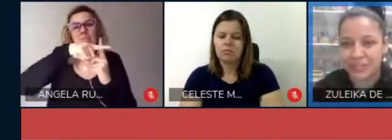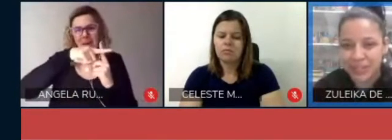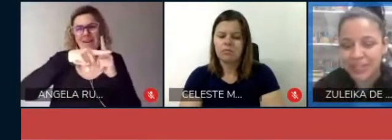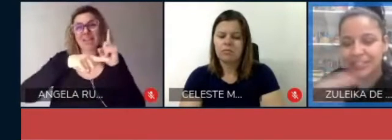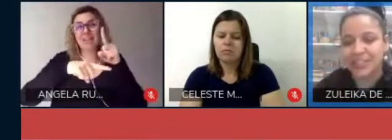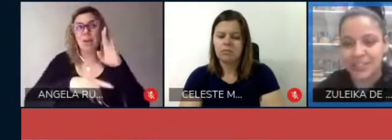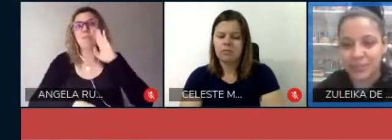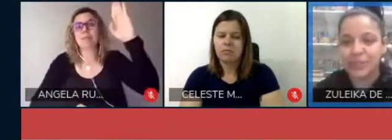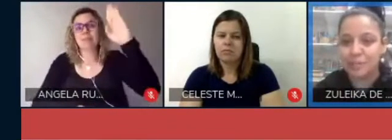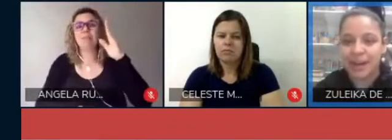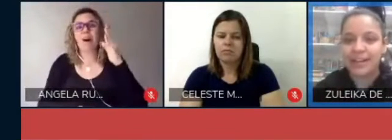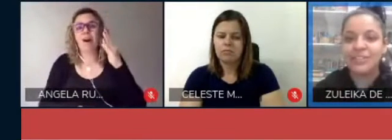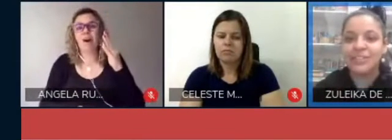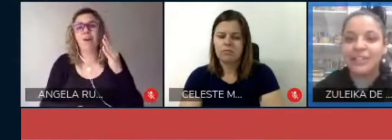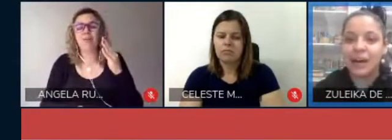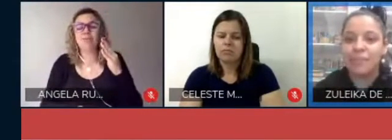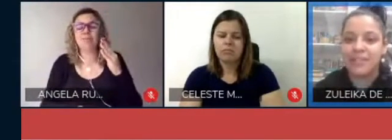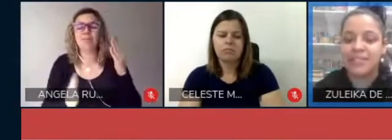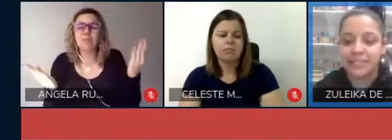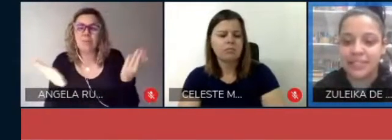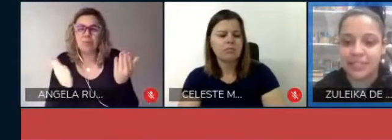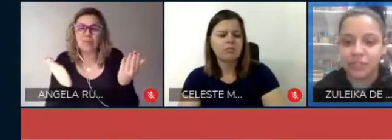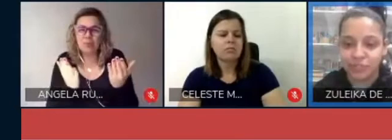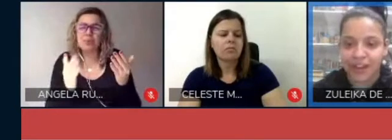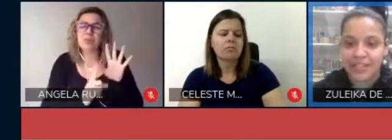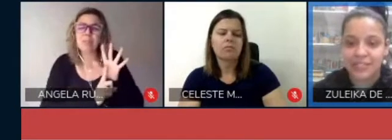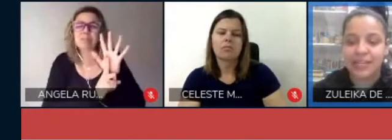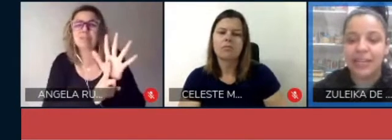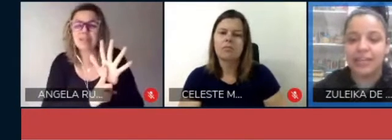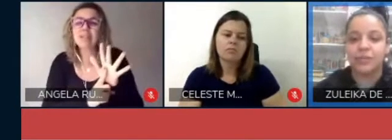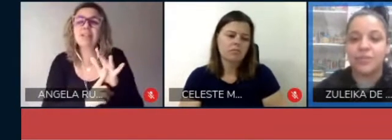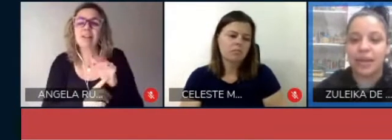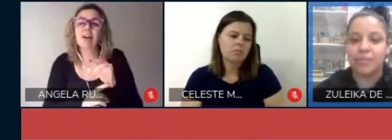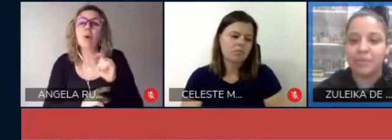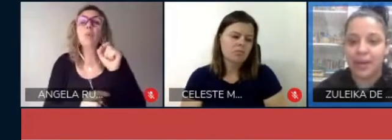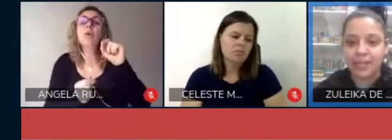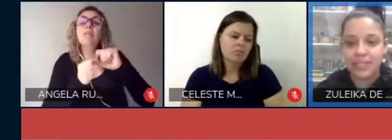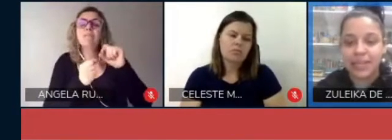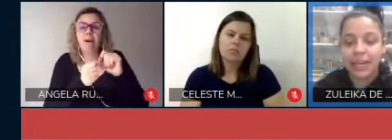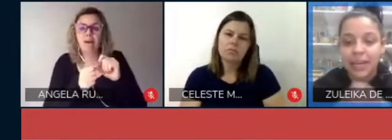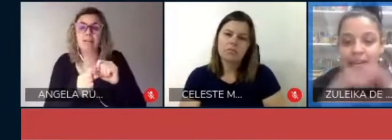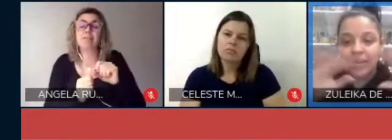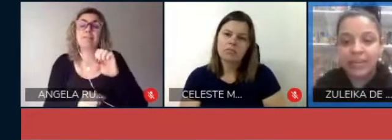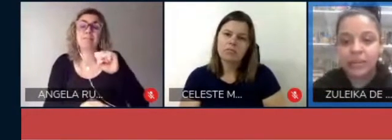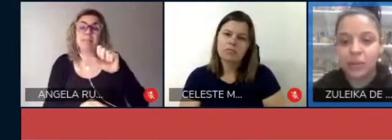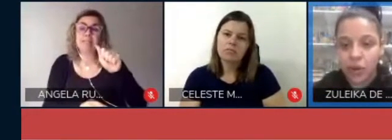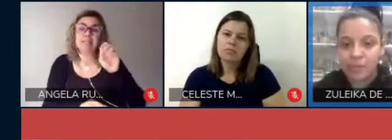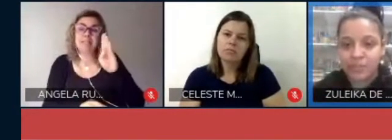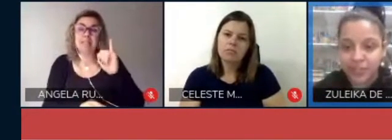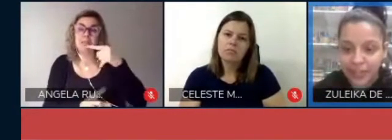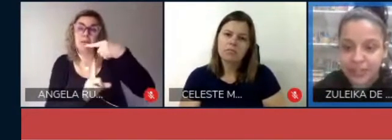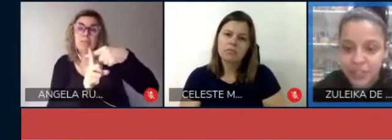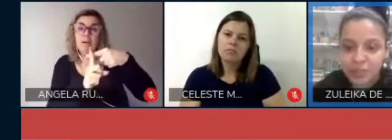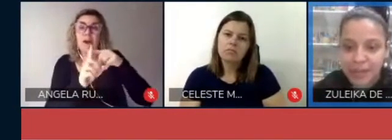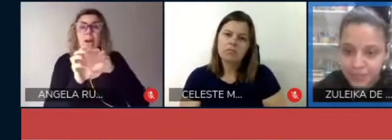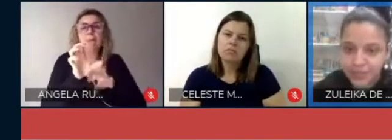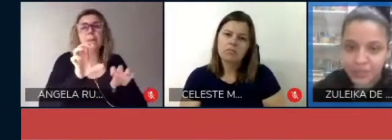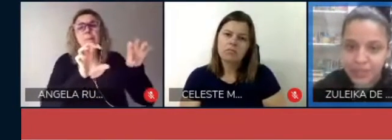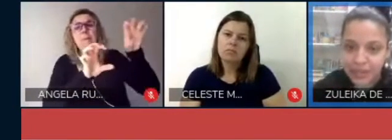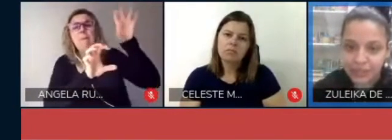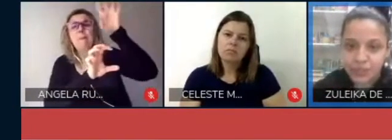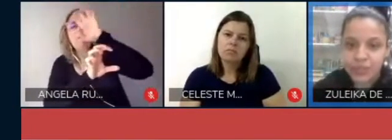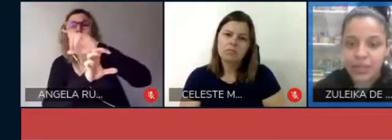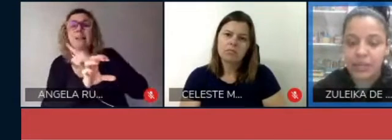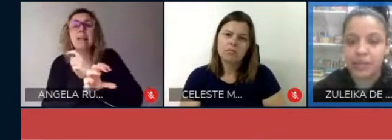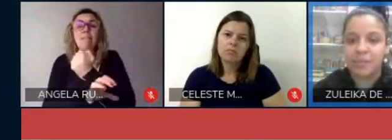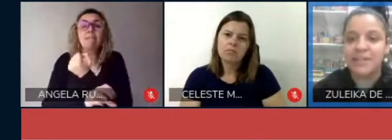da nossa outra parte da apresentação, faz. Né? O Sabe Mais, ele engloba diferentes